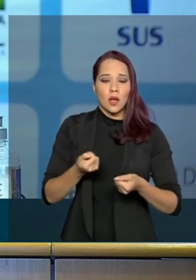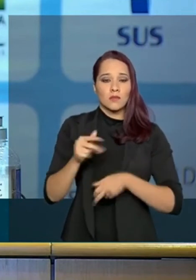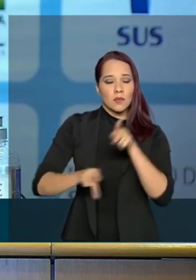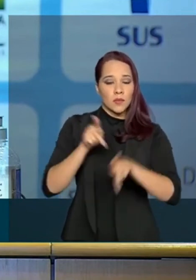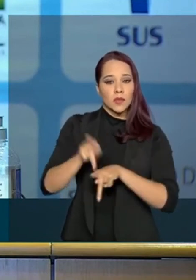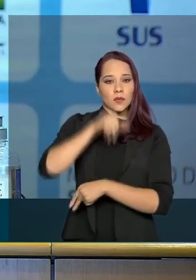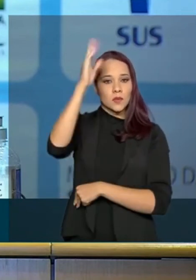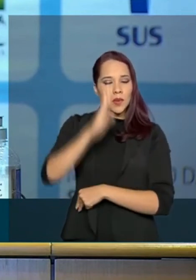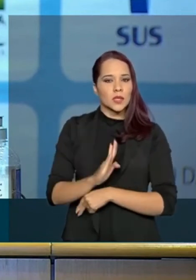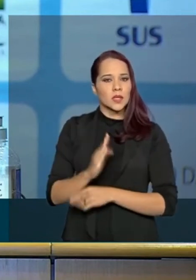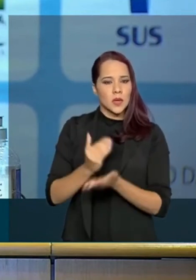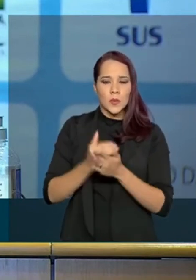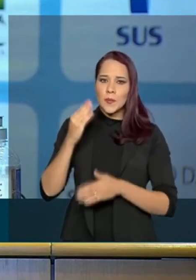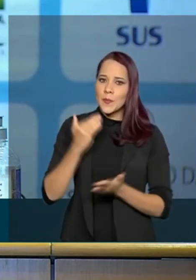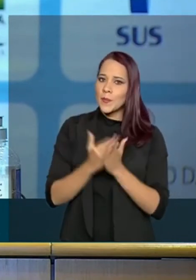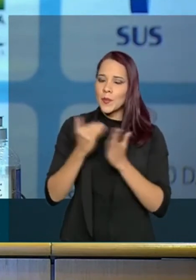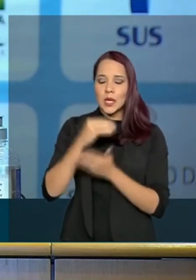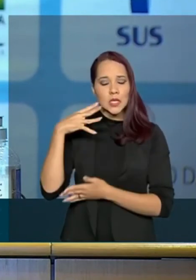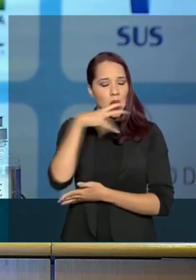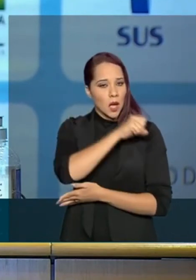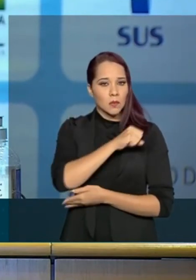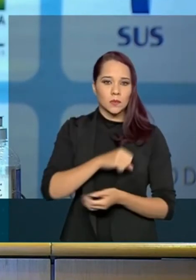população brasileira no mais curto prazo.